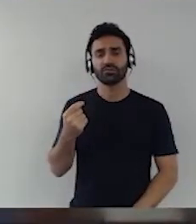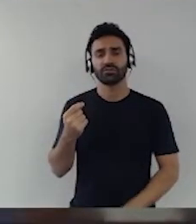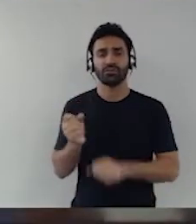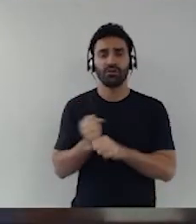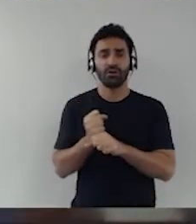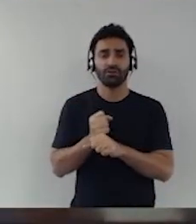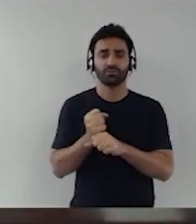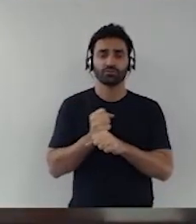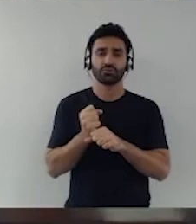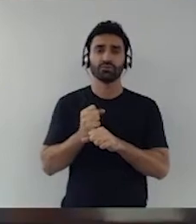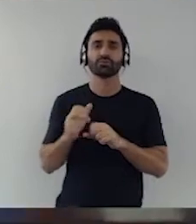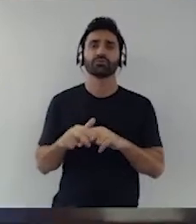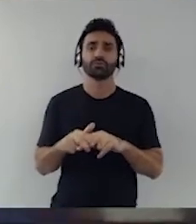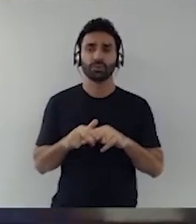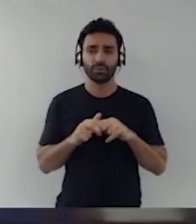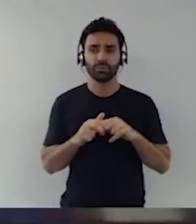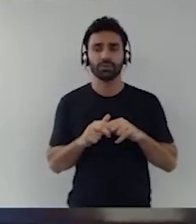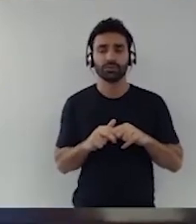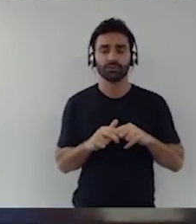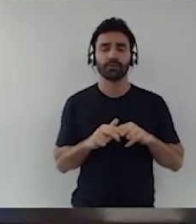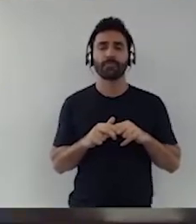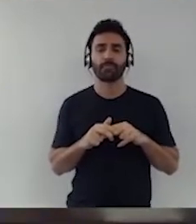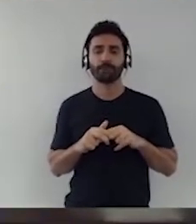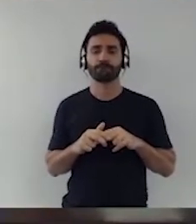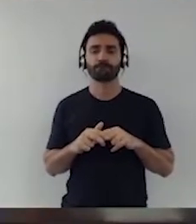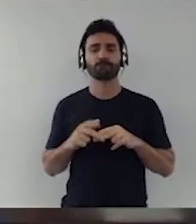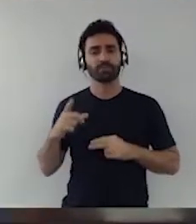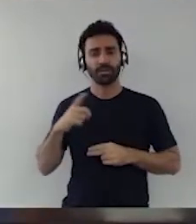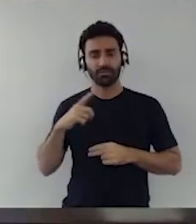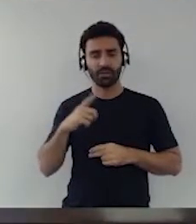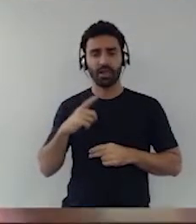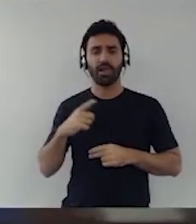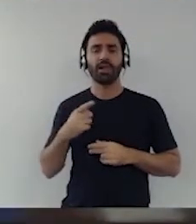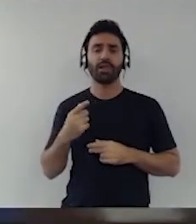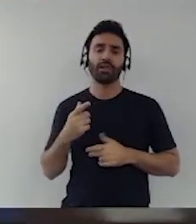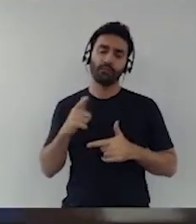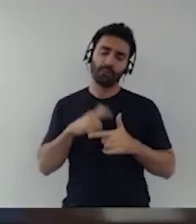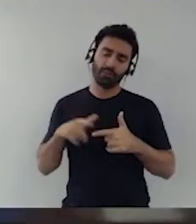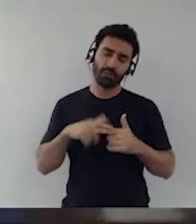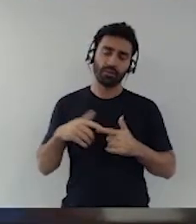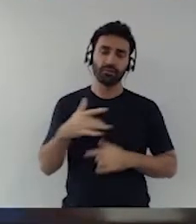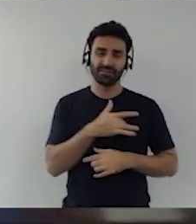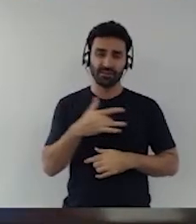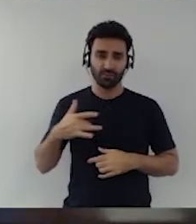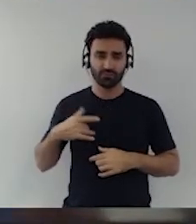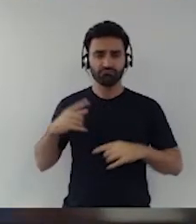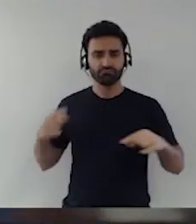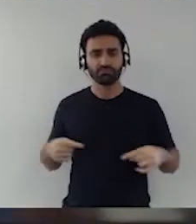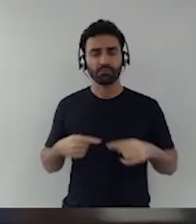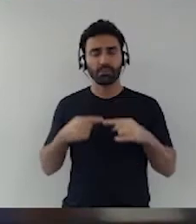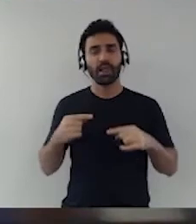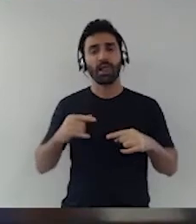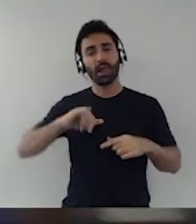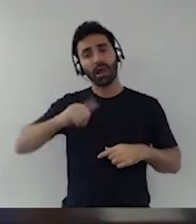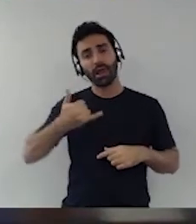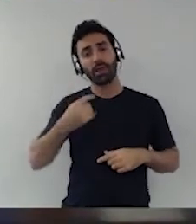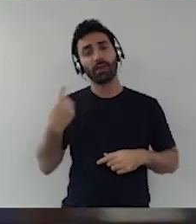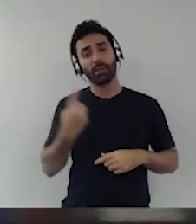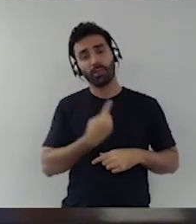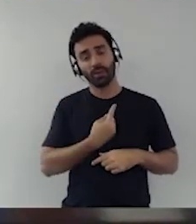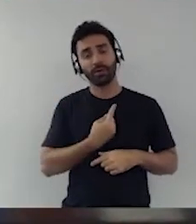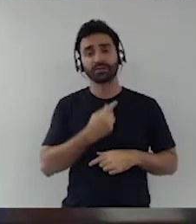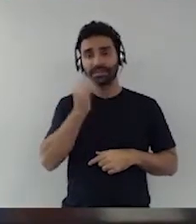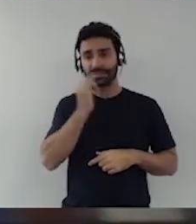nos permite dizer que a pandemia sanitária, entre aspas, é uma oportunidade para nós apontarmos,